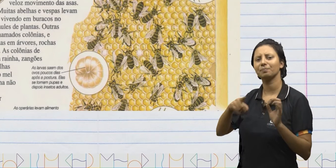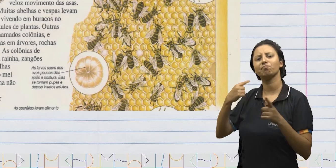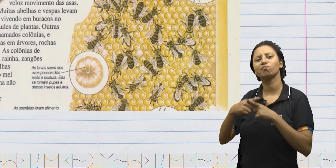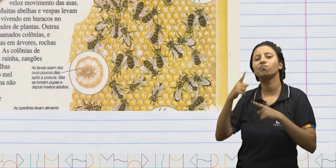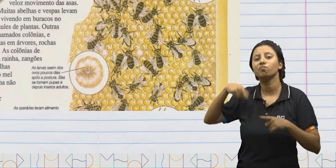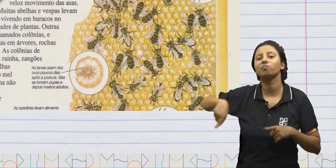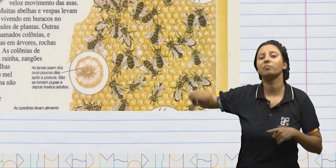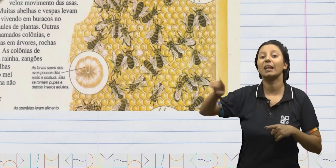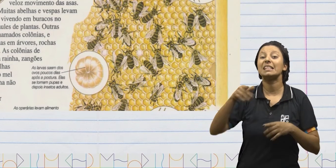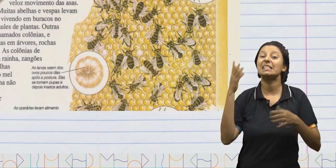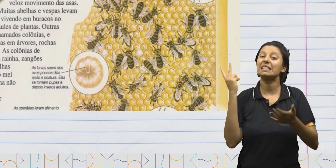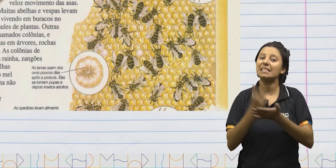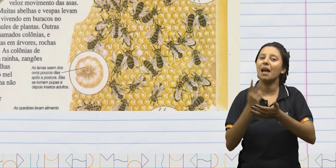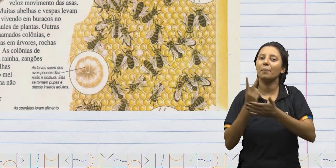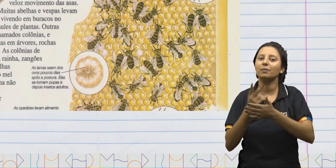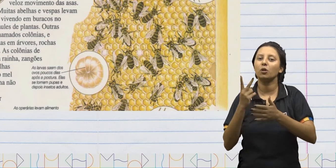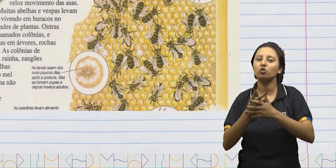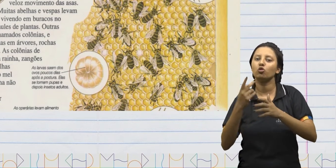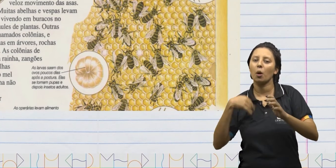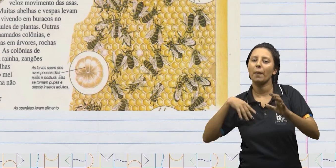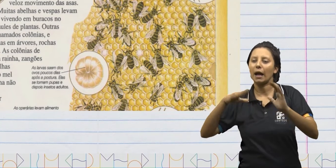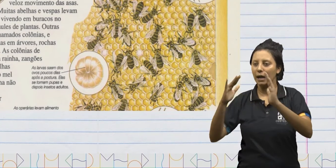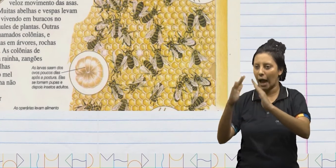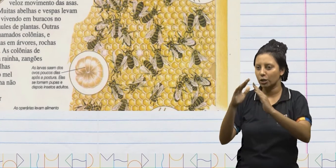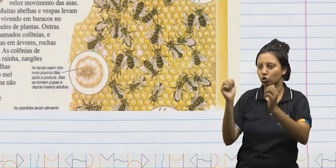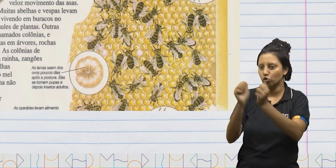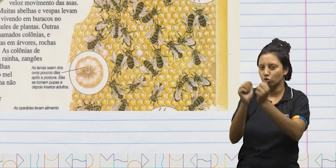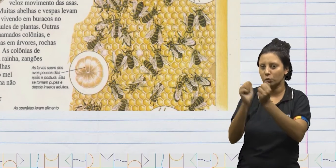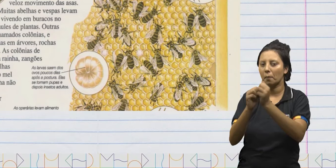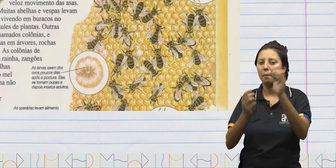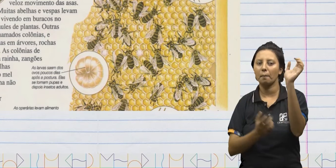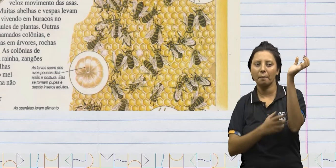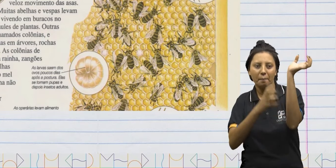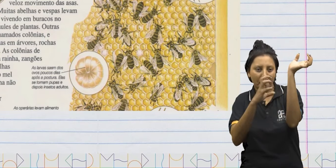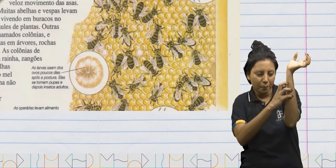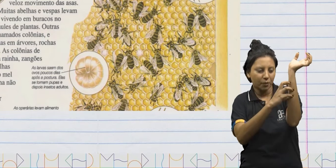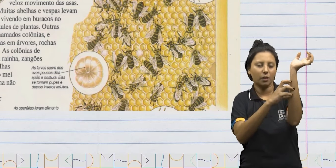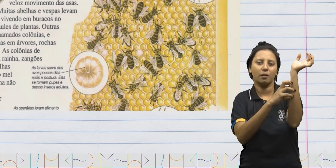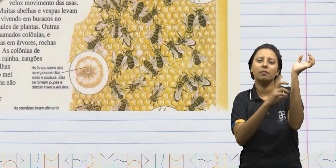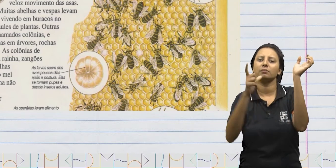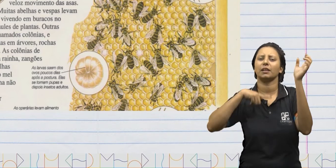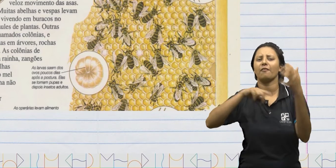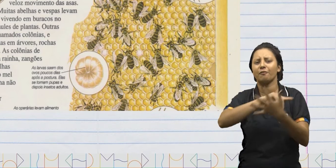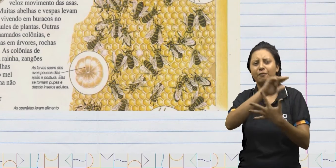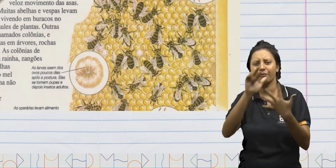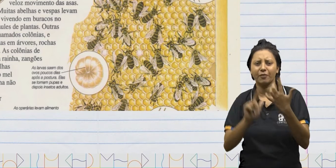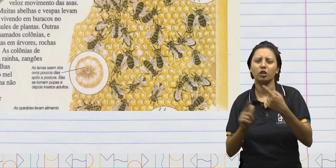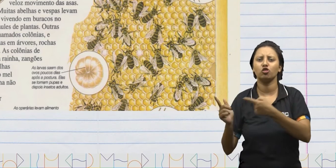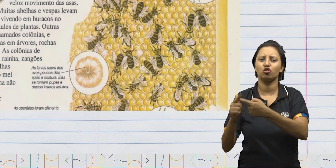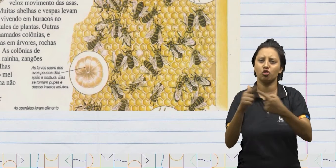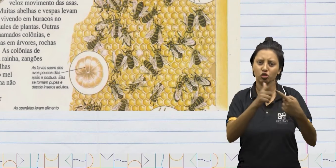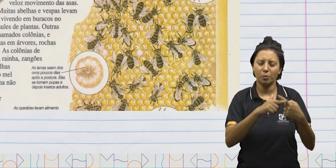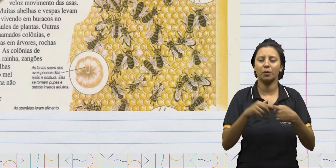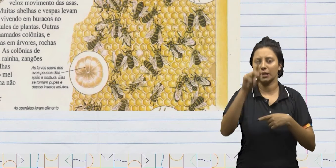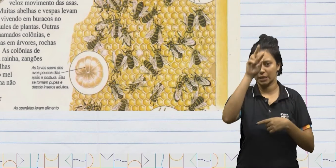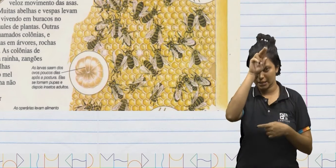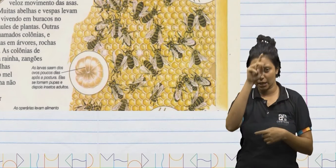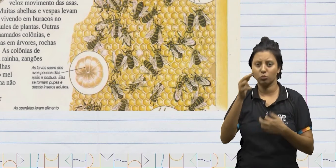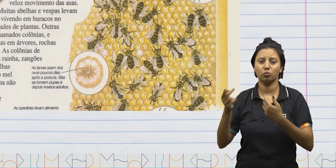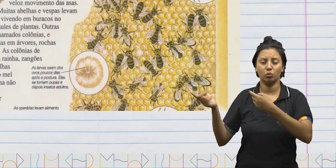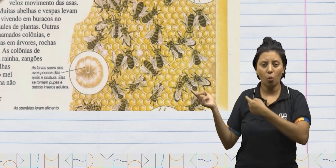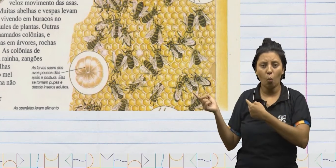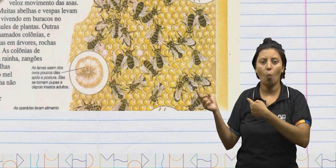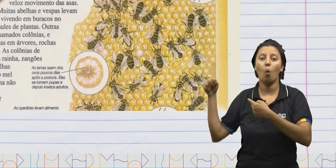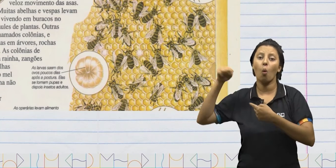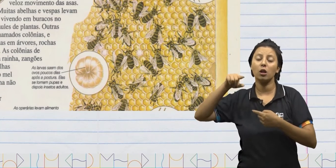elas frequentemente constroem abrigos junto das casas. Existem milhares de espécies de insetos desse tipo.